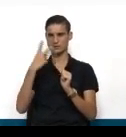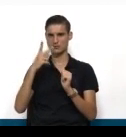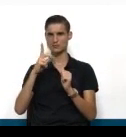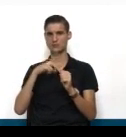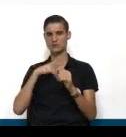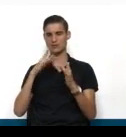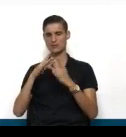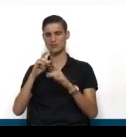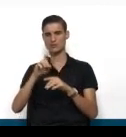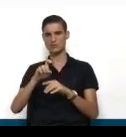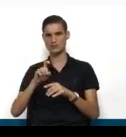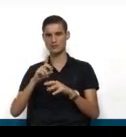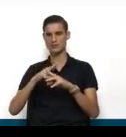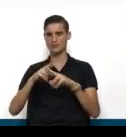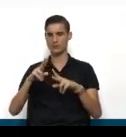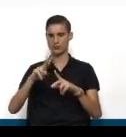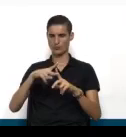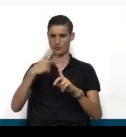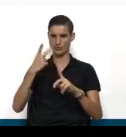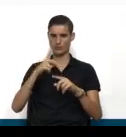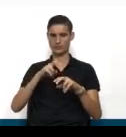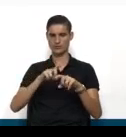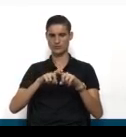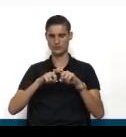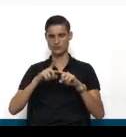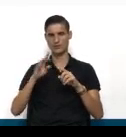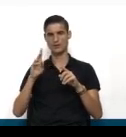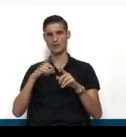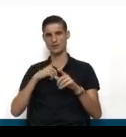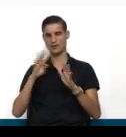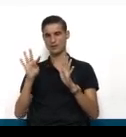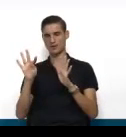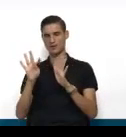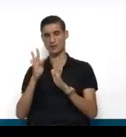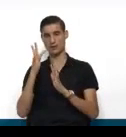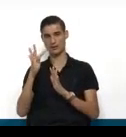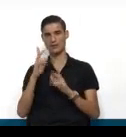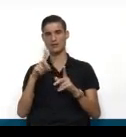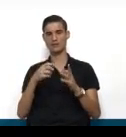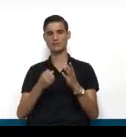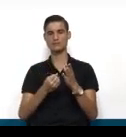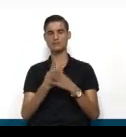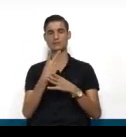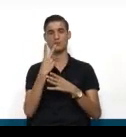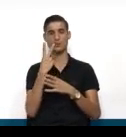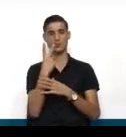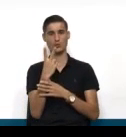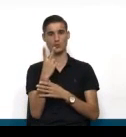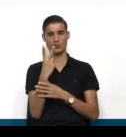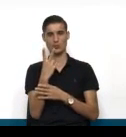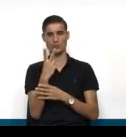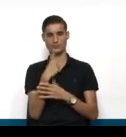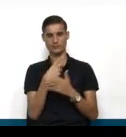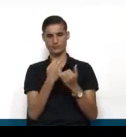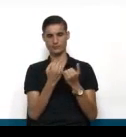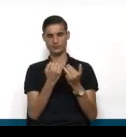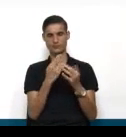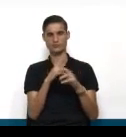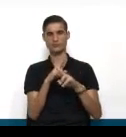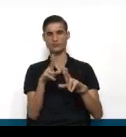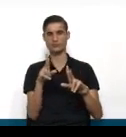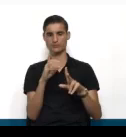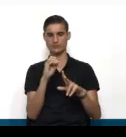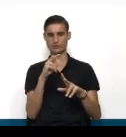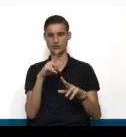x, igual a duas vezes a derivada em relação a t, é composta por duas equações